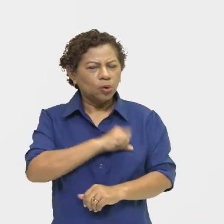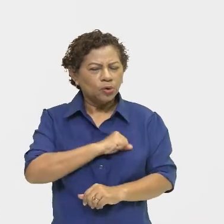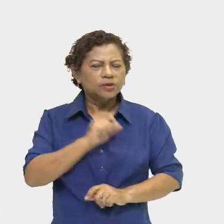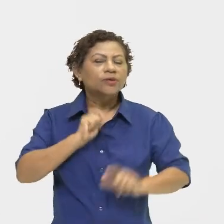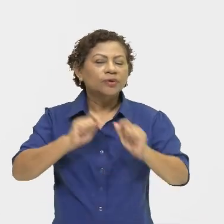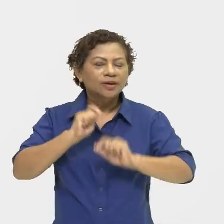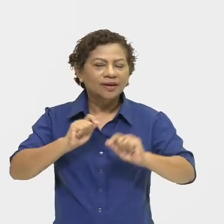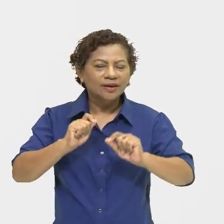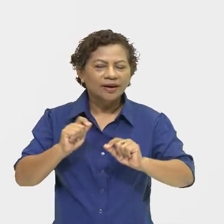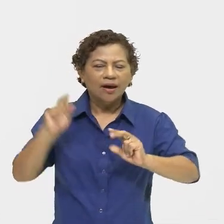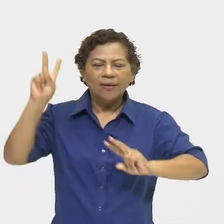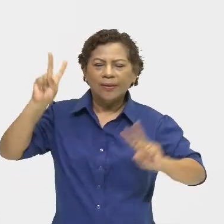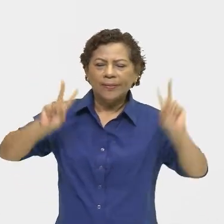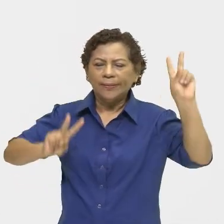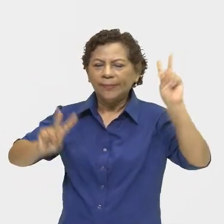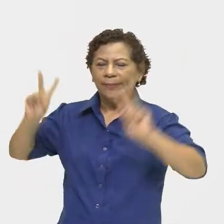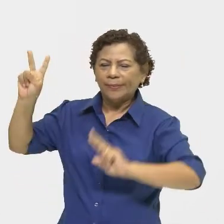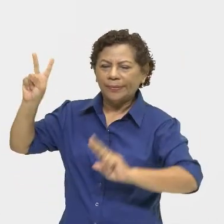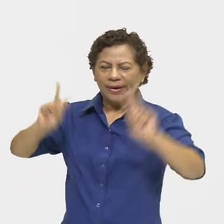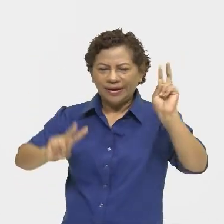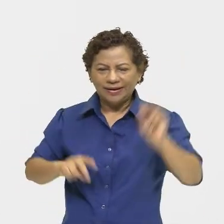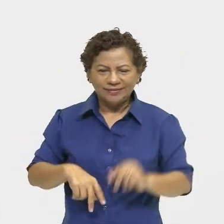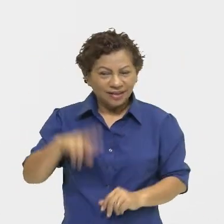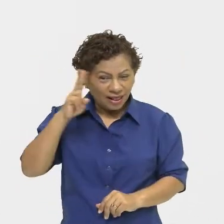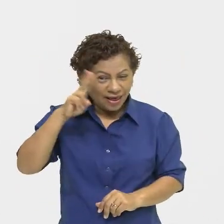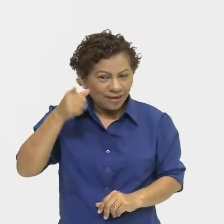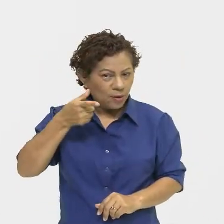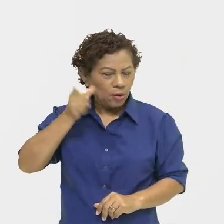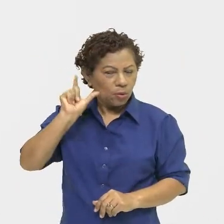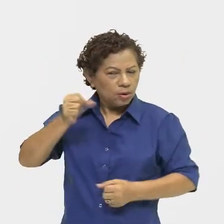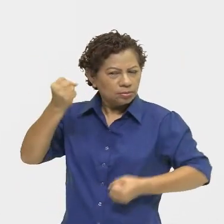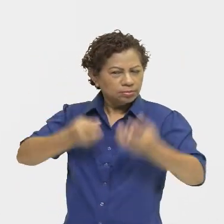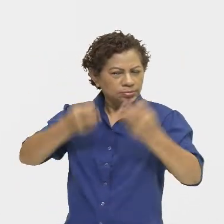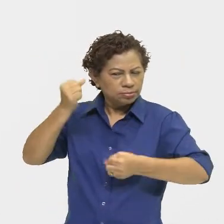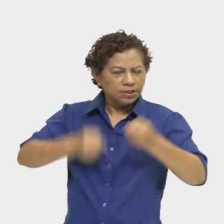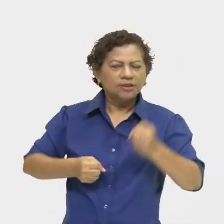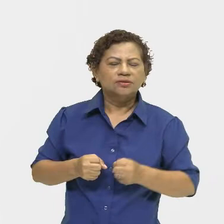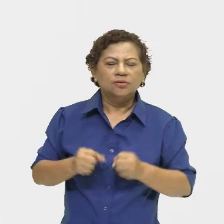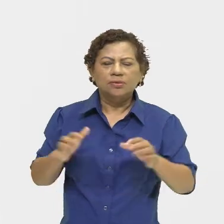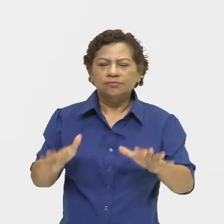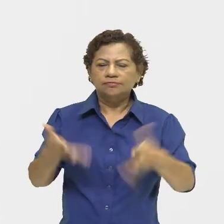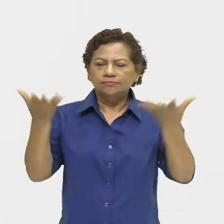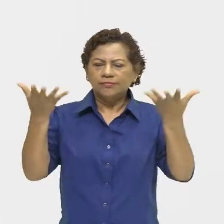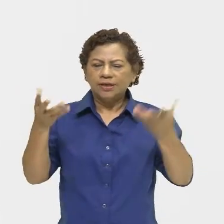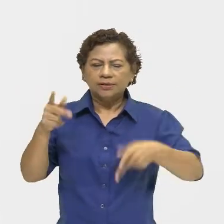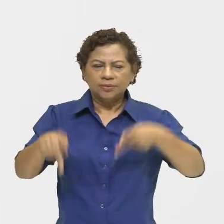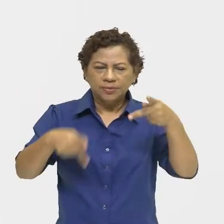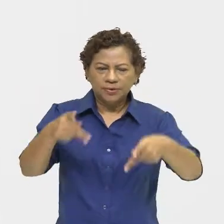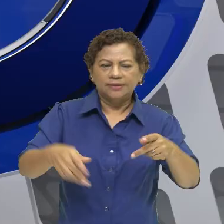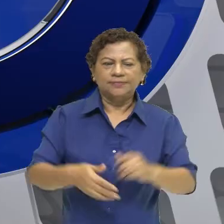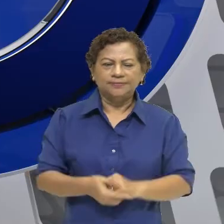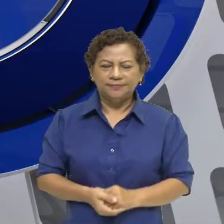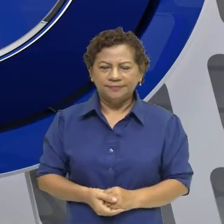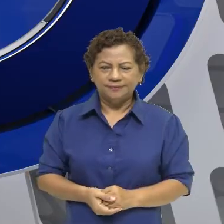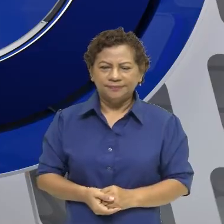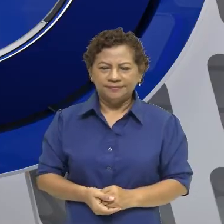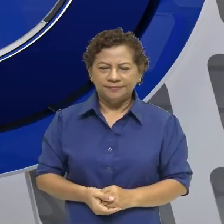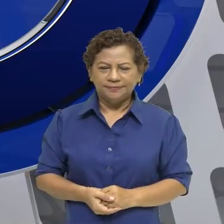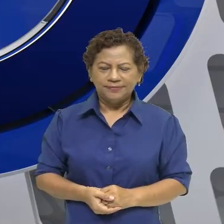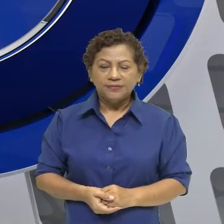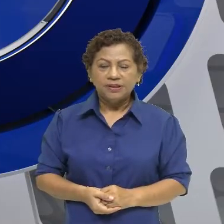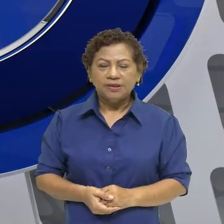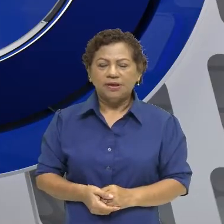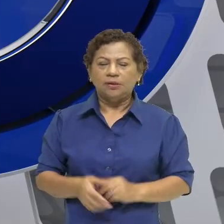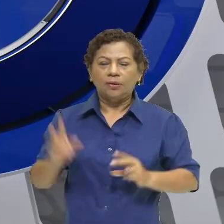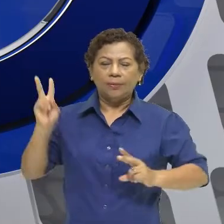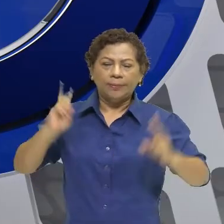carnaval. Falamos ontem sobre festas populares, na verdade, e olha só, o carnaval, a maior